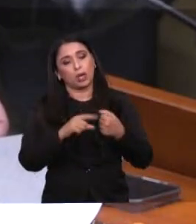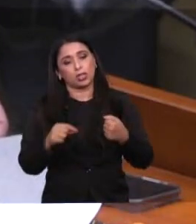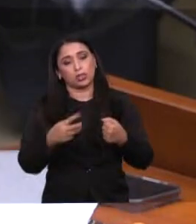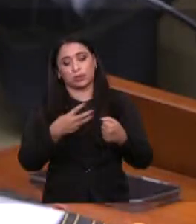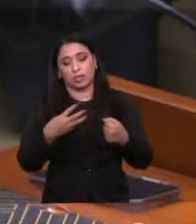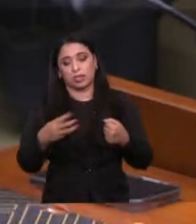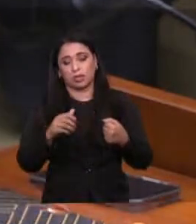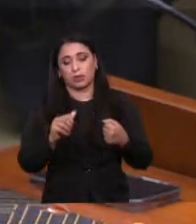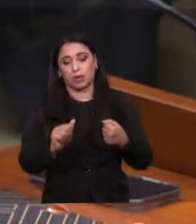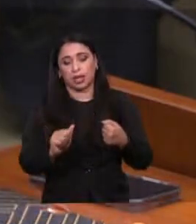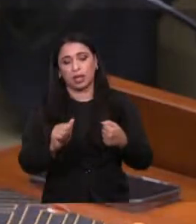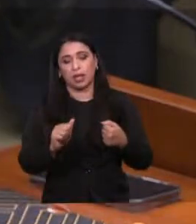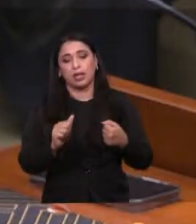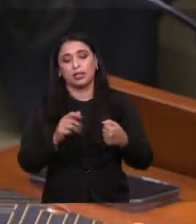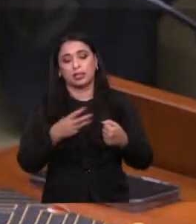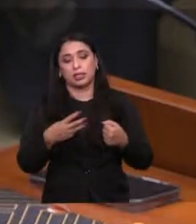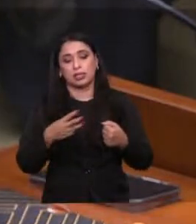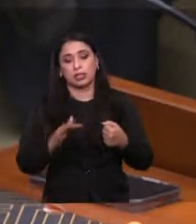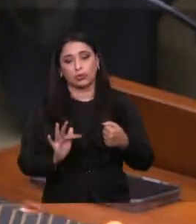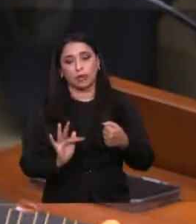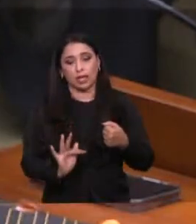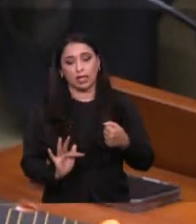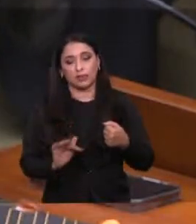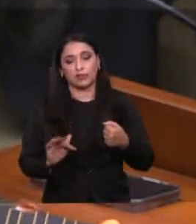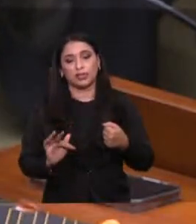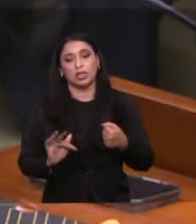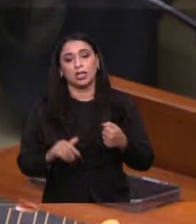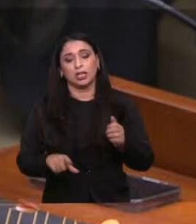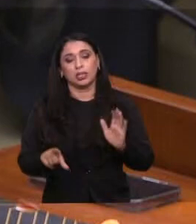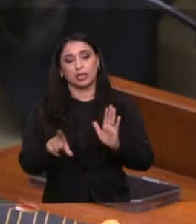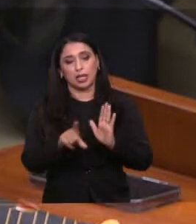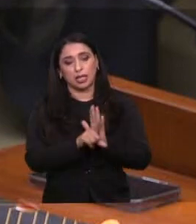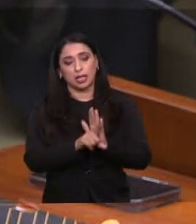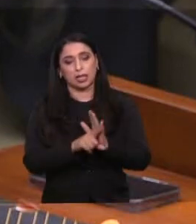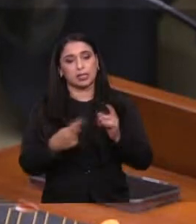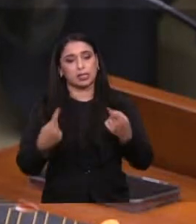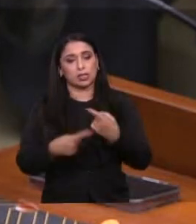artigos 3º-A, 3º-F da lei e,